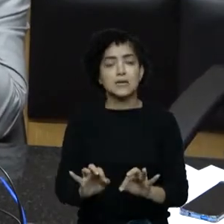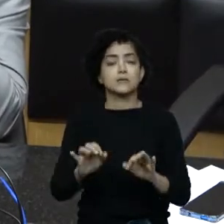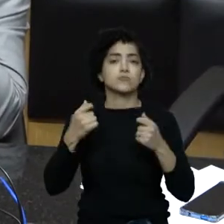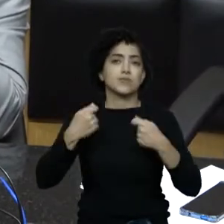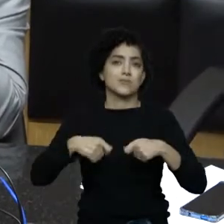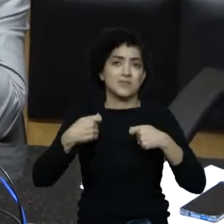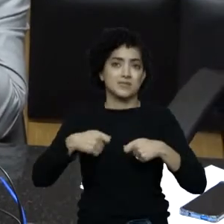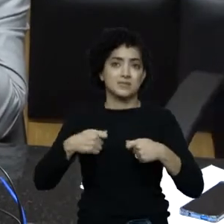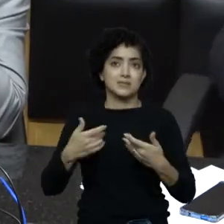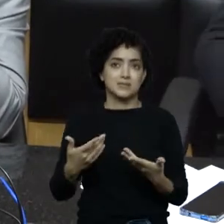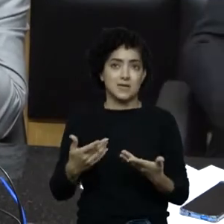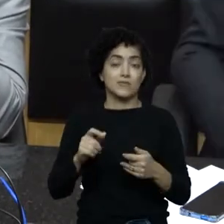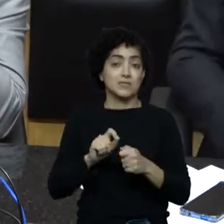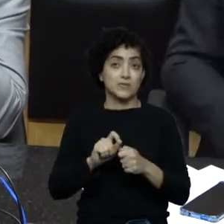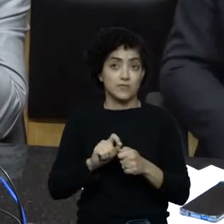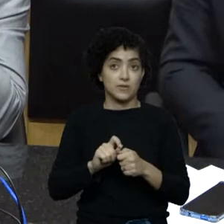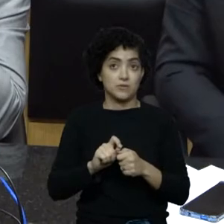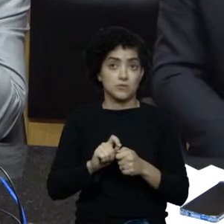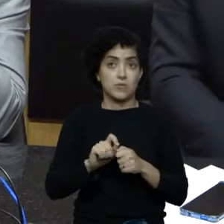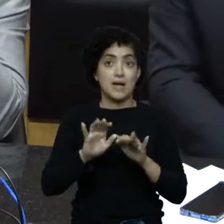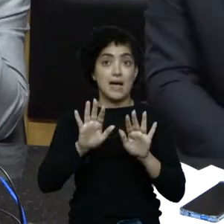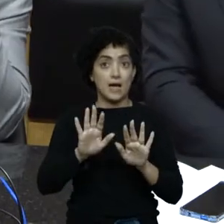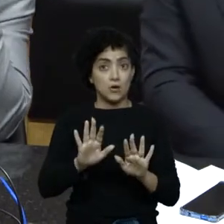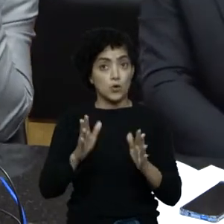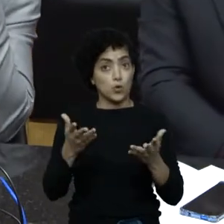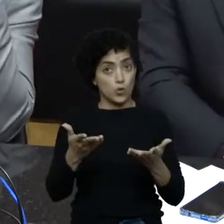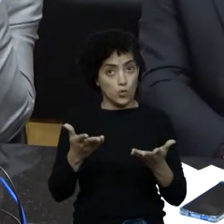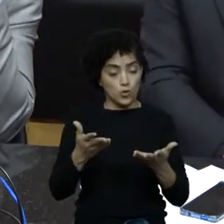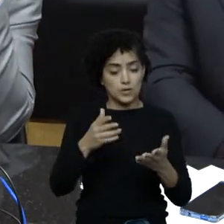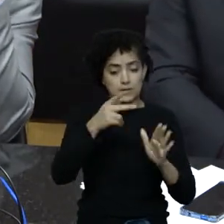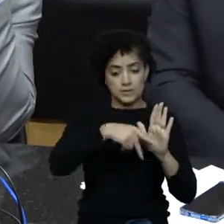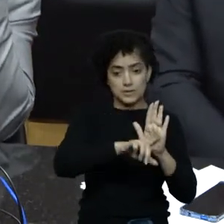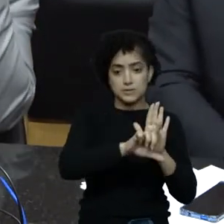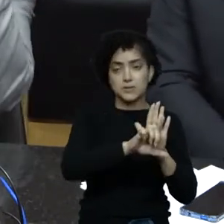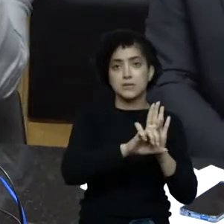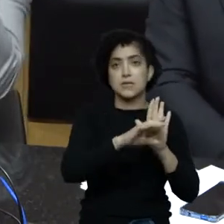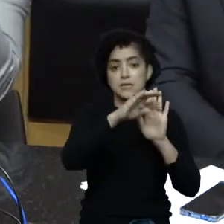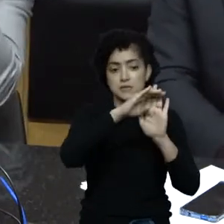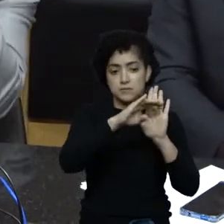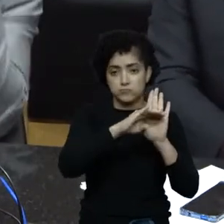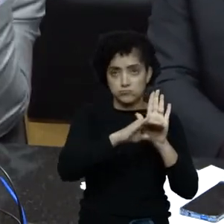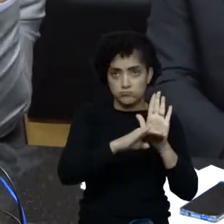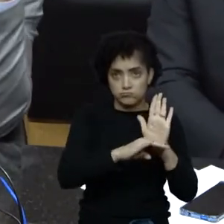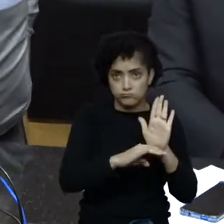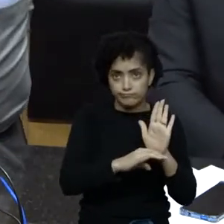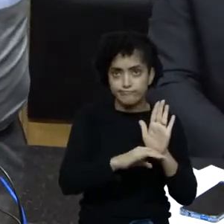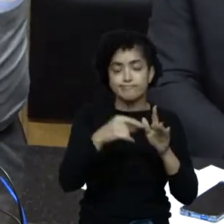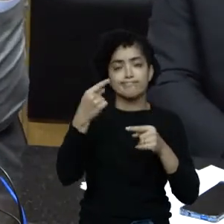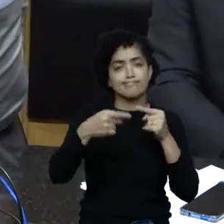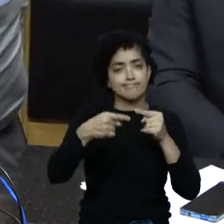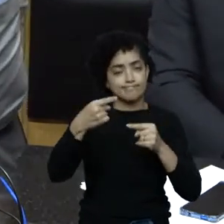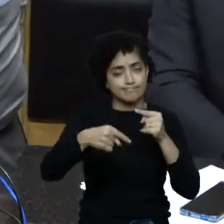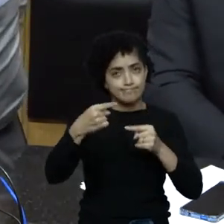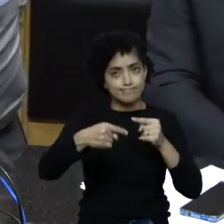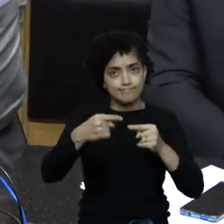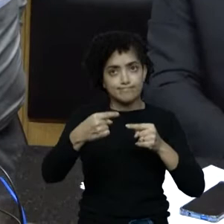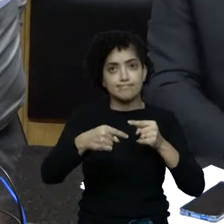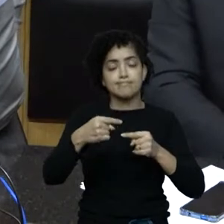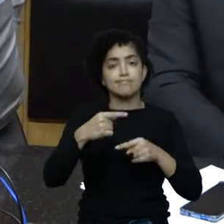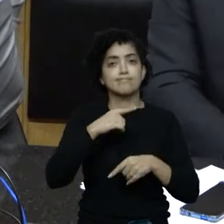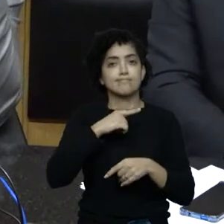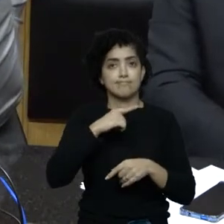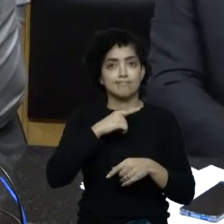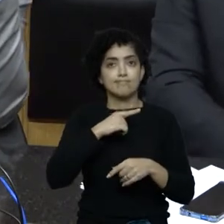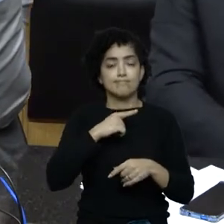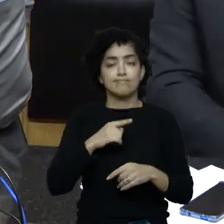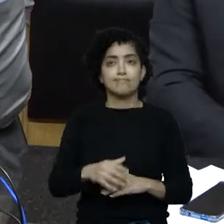precisava agora referente esses projetos que hoje estão pautados que foi fato de muitas excursão a calourada nesses últimos